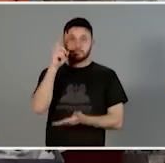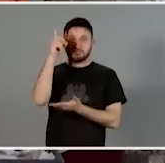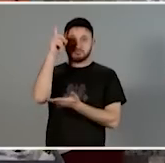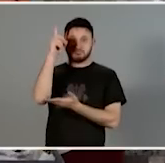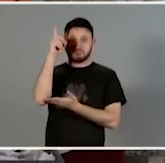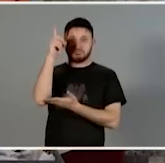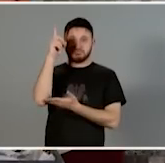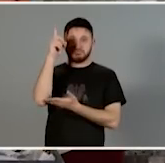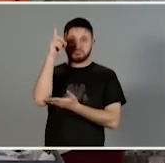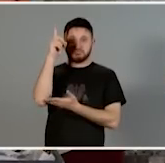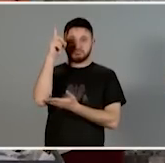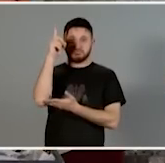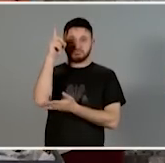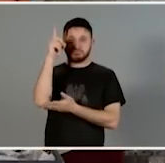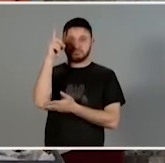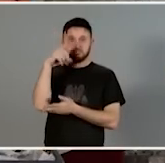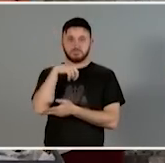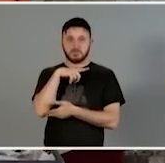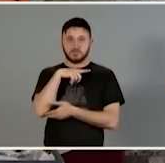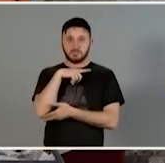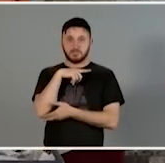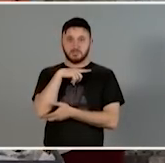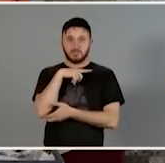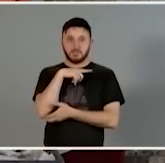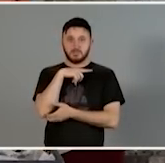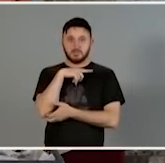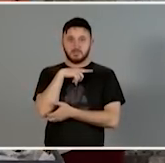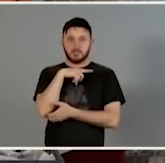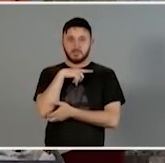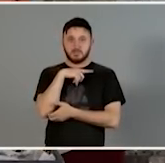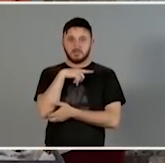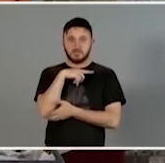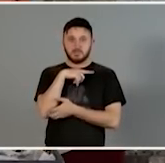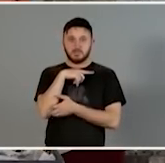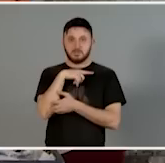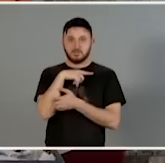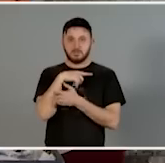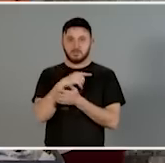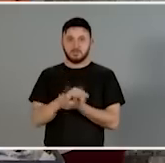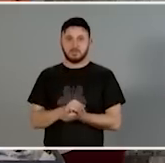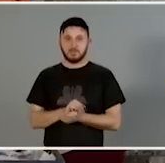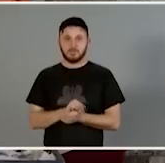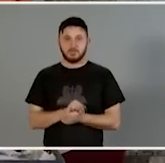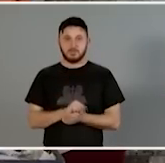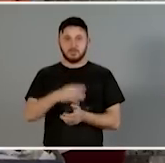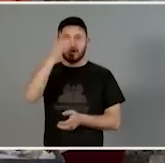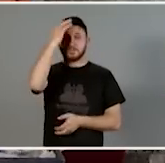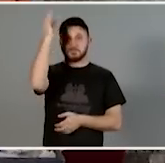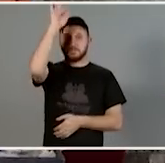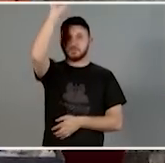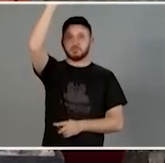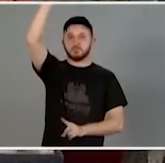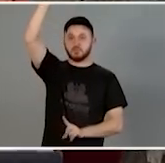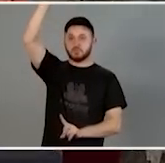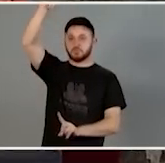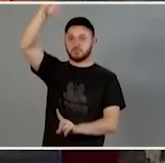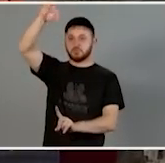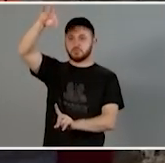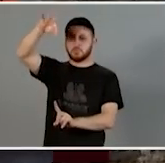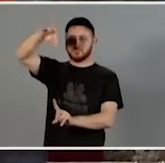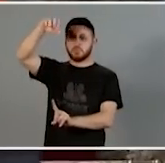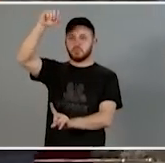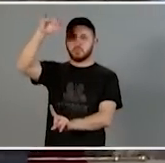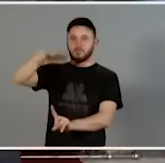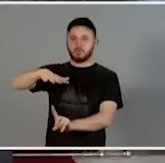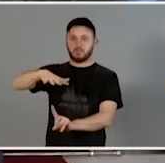ápice. Tinha muito, você que escolheu esse. Foi o Espírito Santo que te iluminou. As